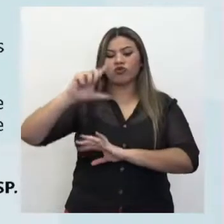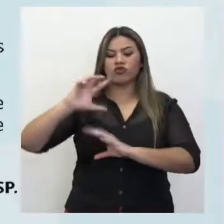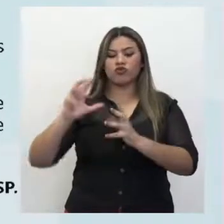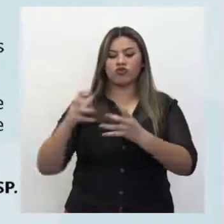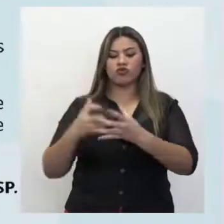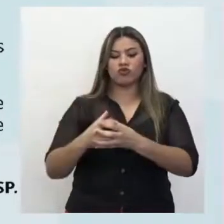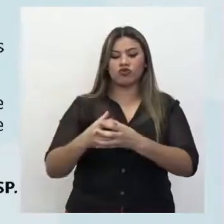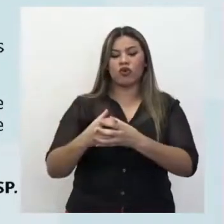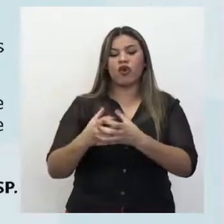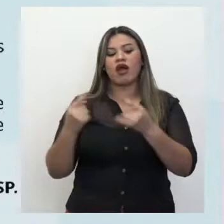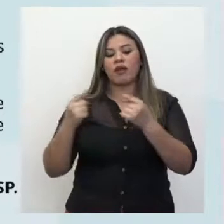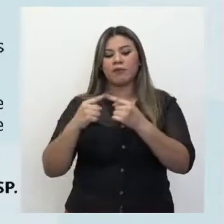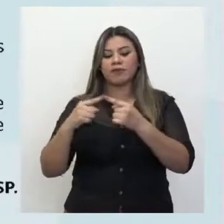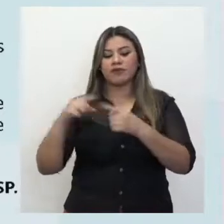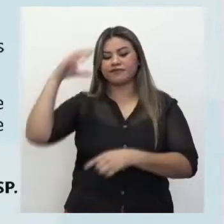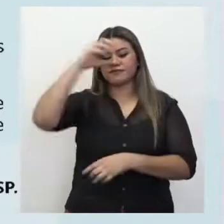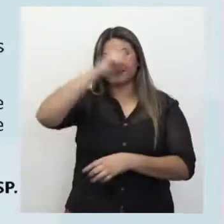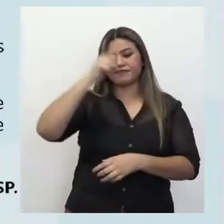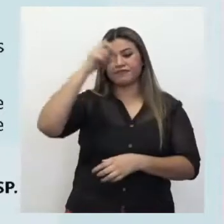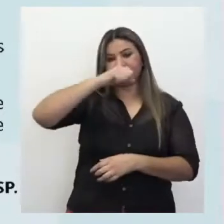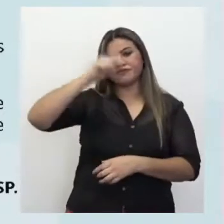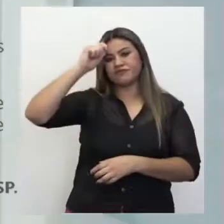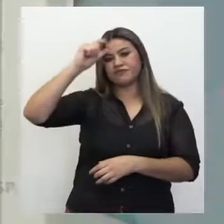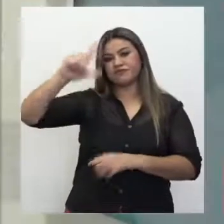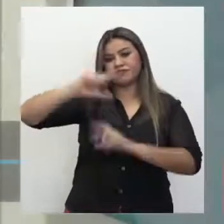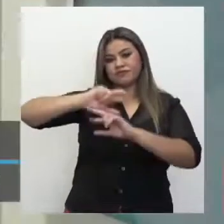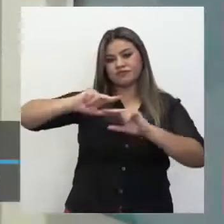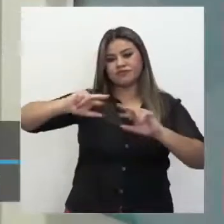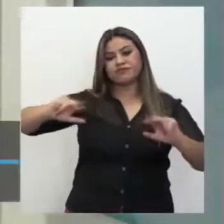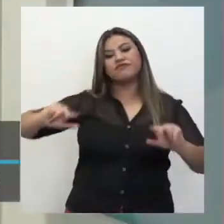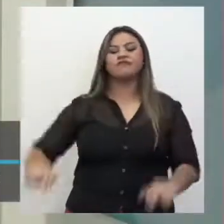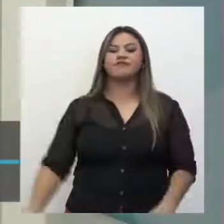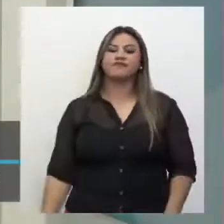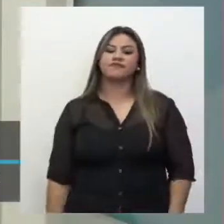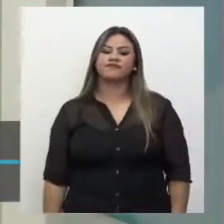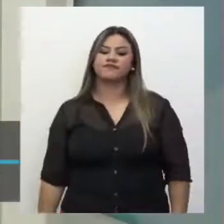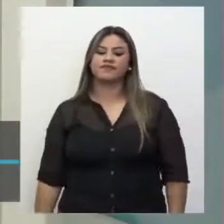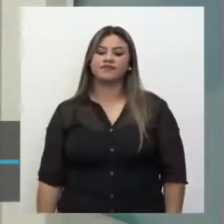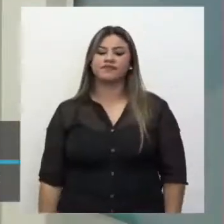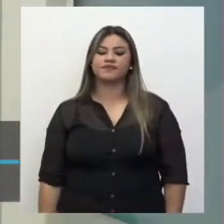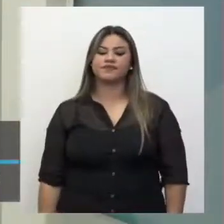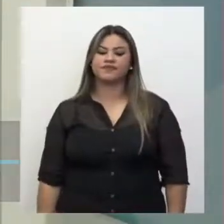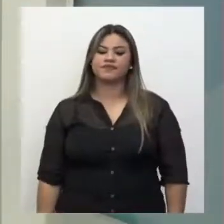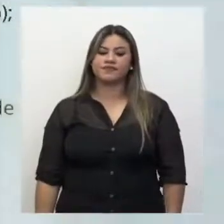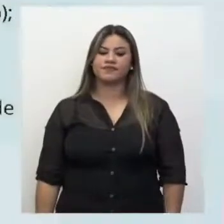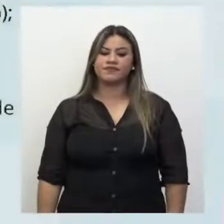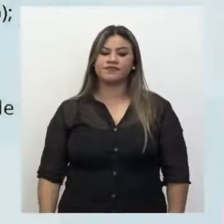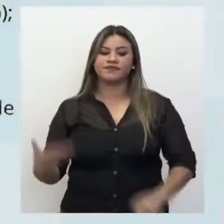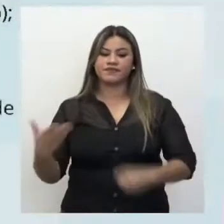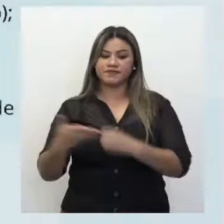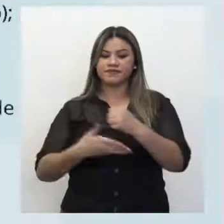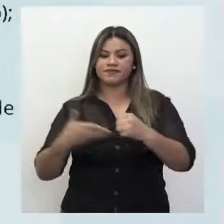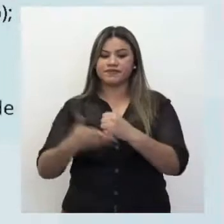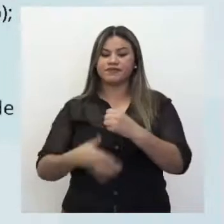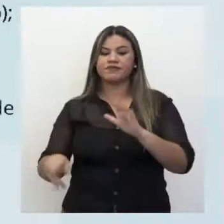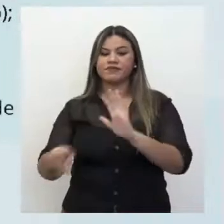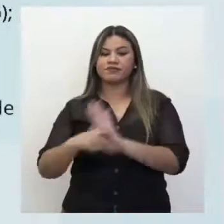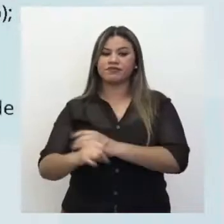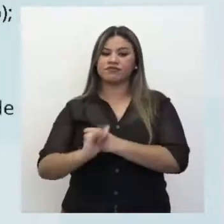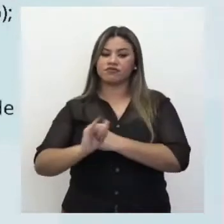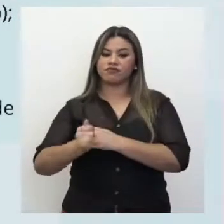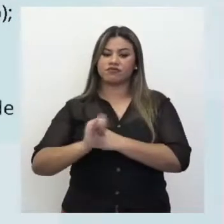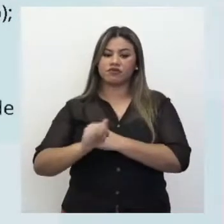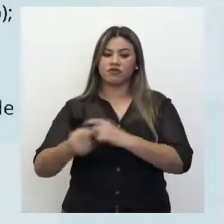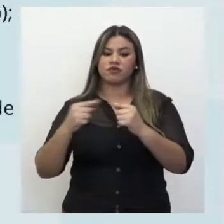de transmissão de conhecimento e culturas diversas. Próximo. A estrutura composicional do conto é baseada